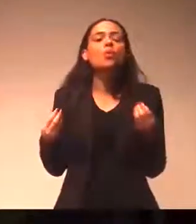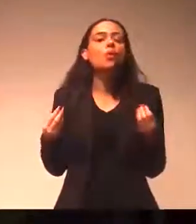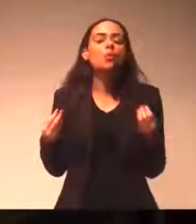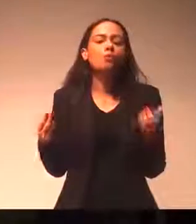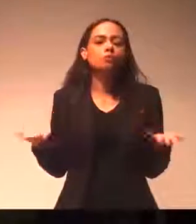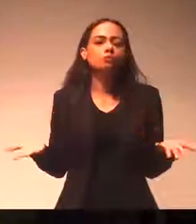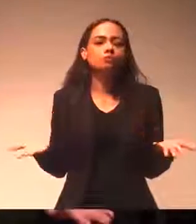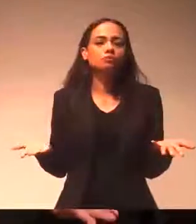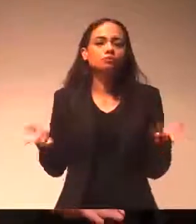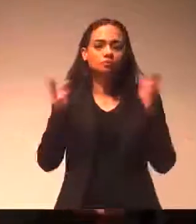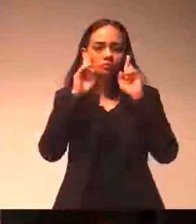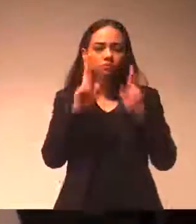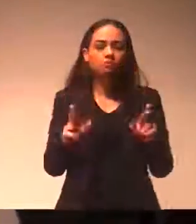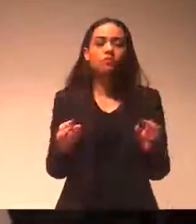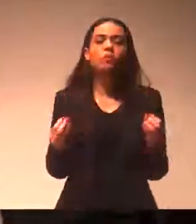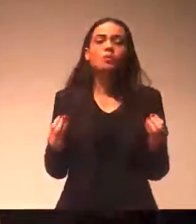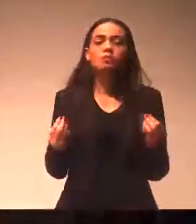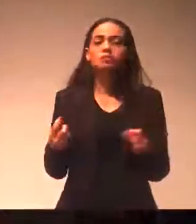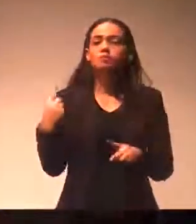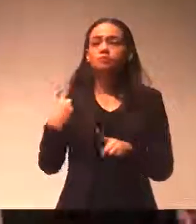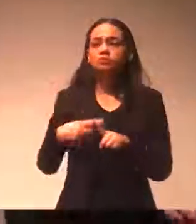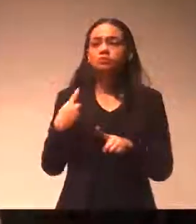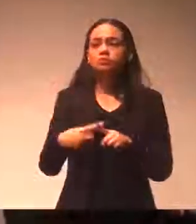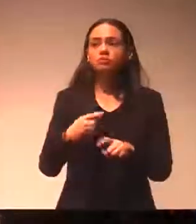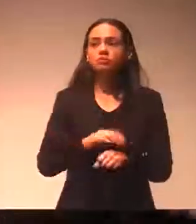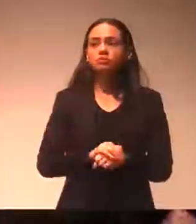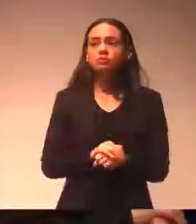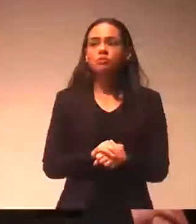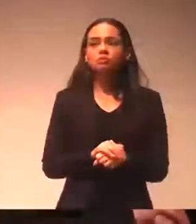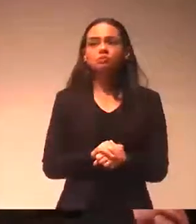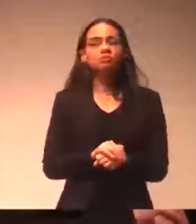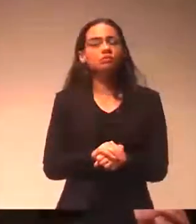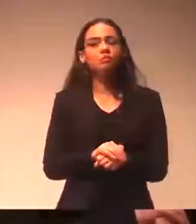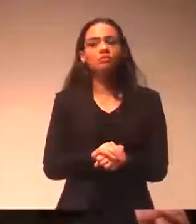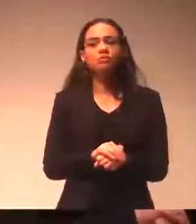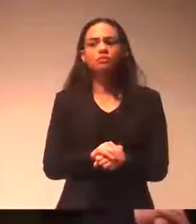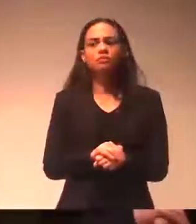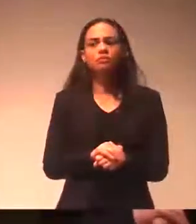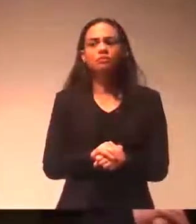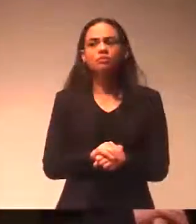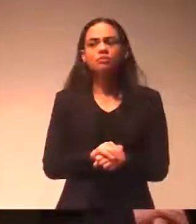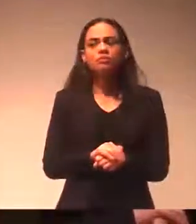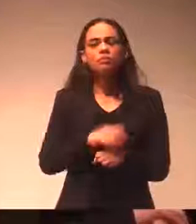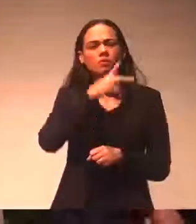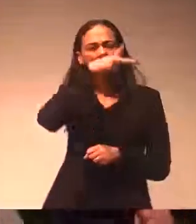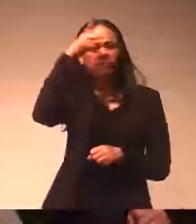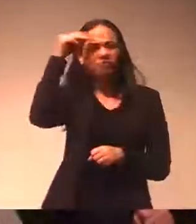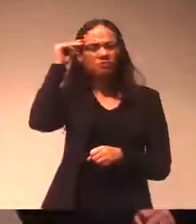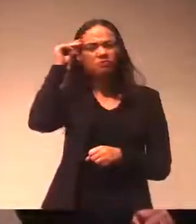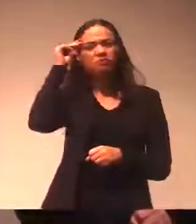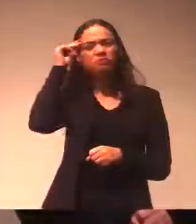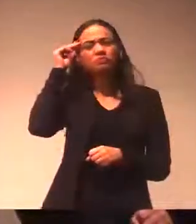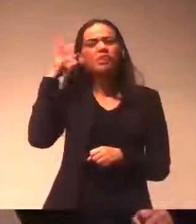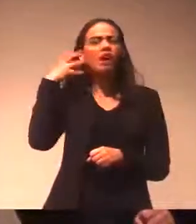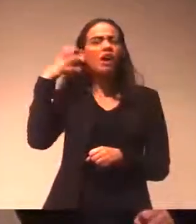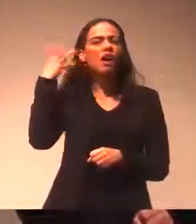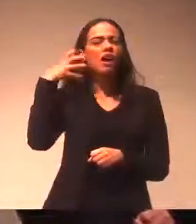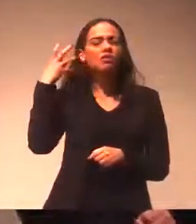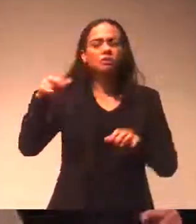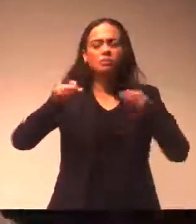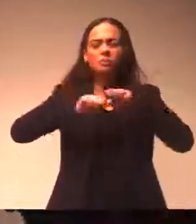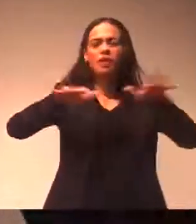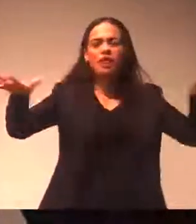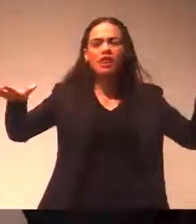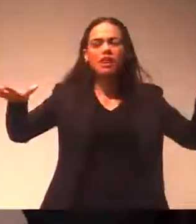a rádio, para as TVs, falar que existia uma máfia do atestado, detonou os servidores públicos, né, falou mal de todo